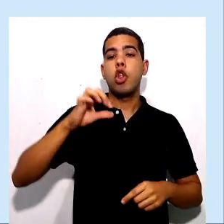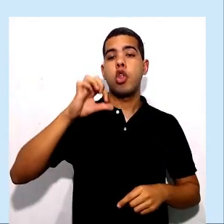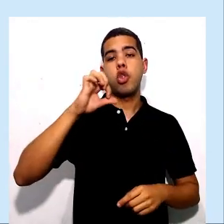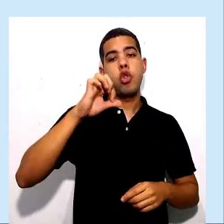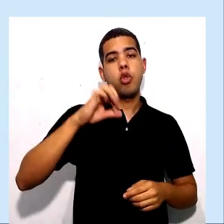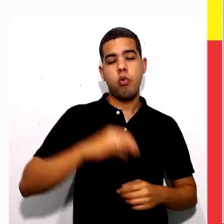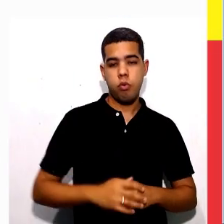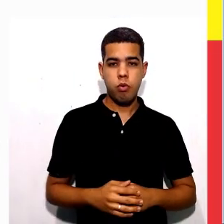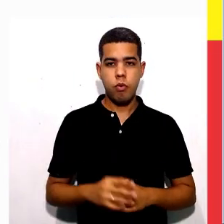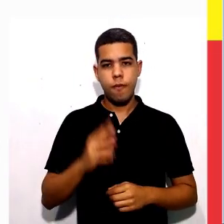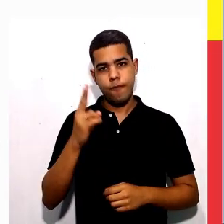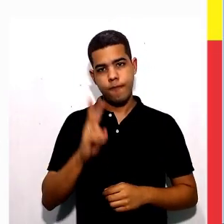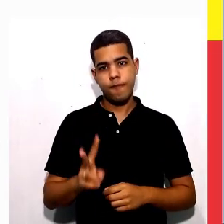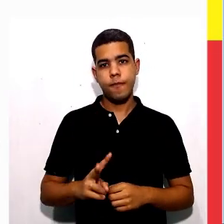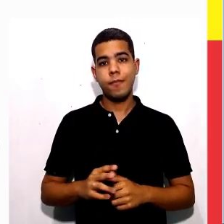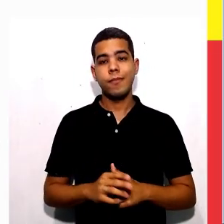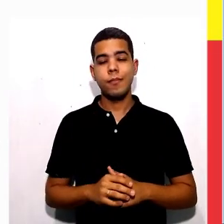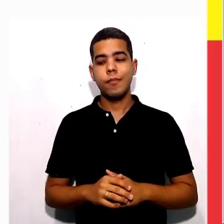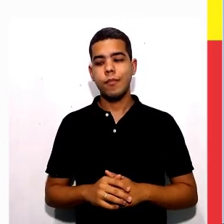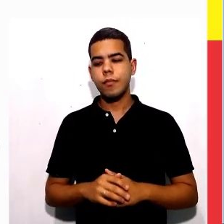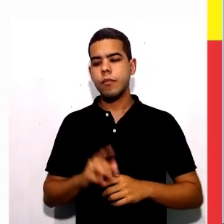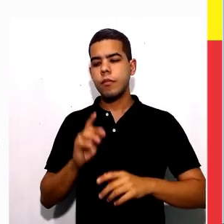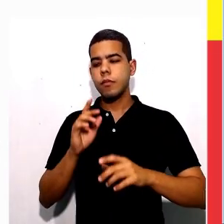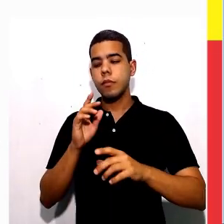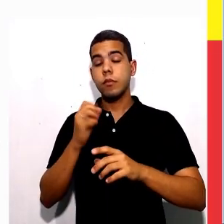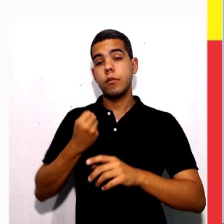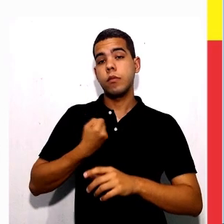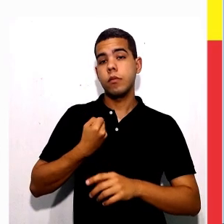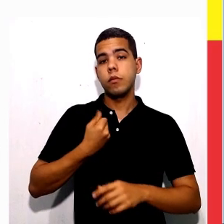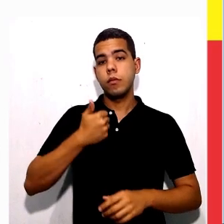essa multiplicação, dá esse número,